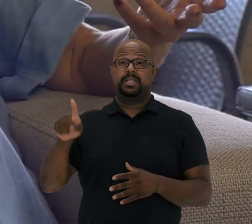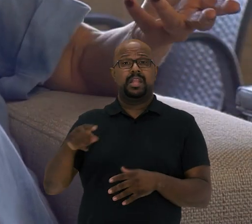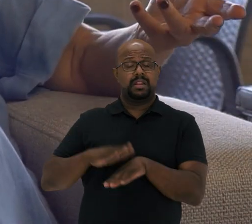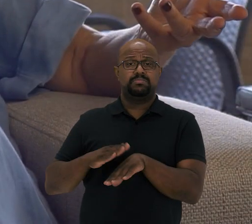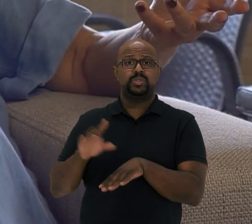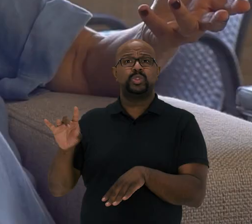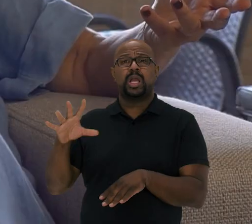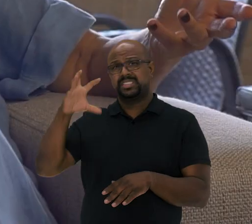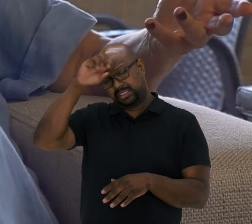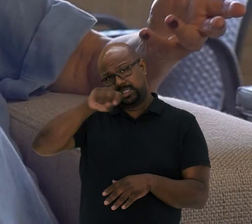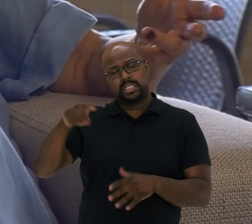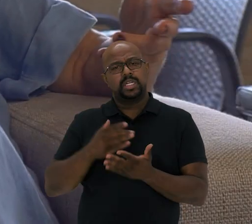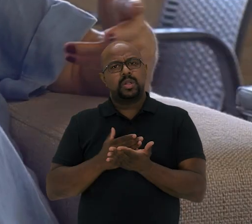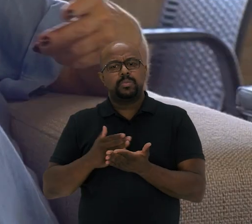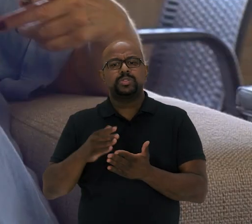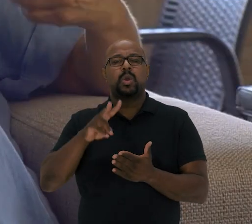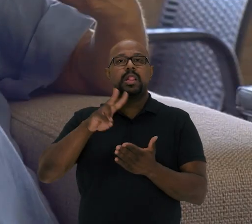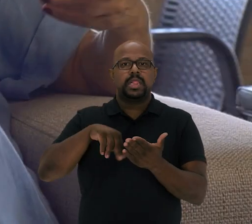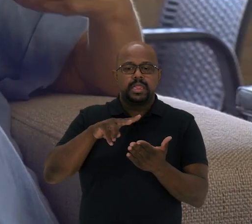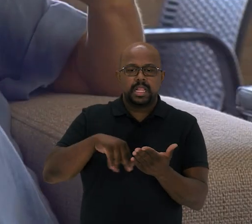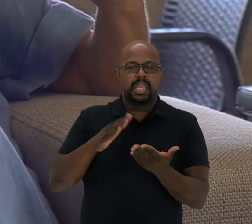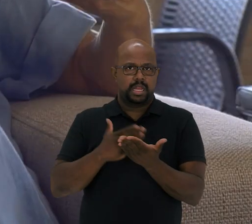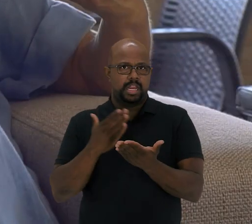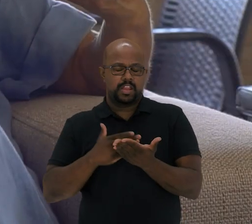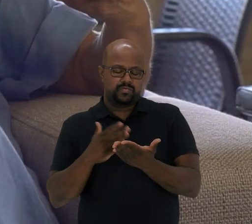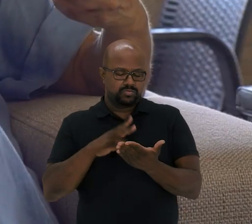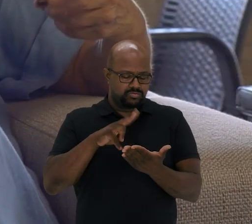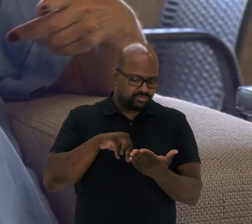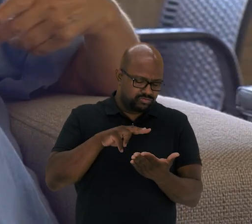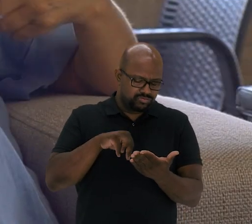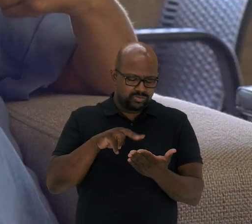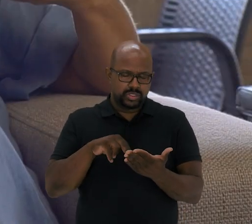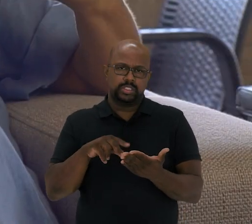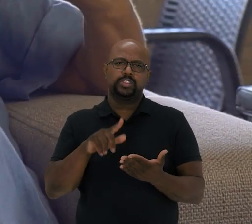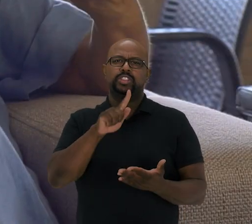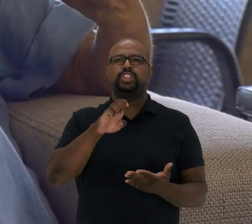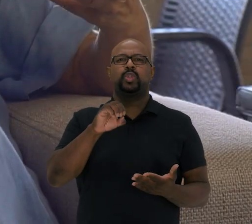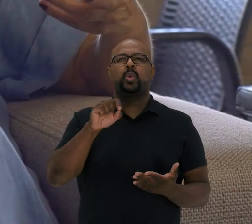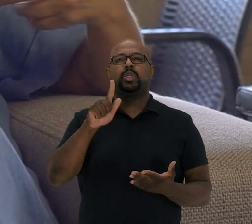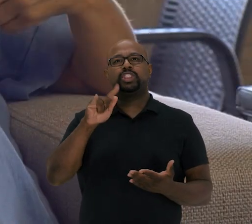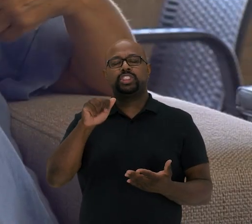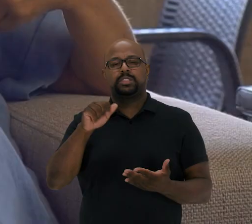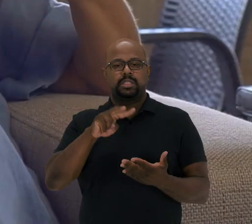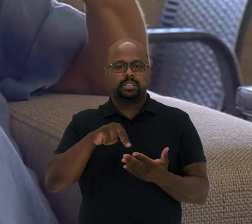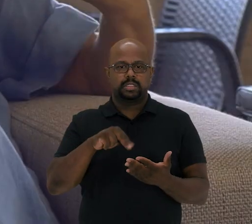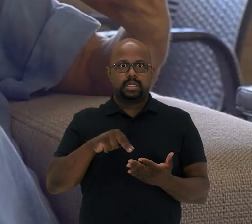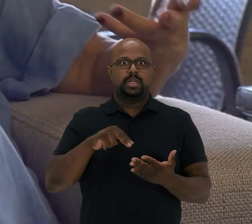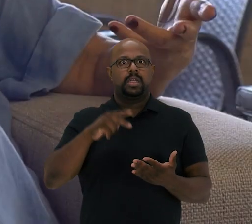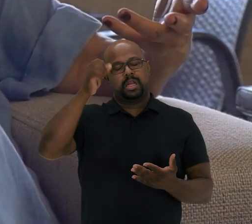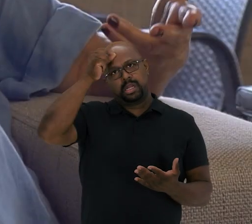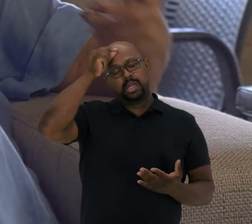Ele era autodidata. Eu acho que ele começou a ler alguns livros de geologia e se deu conta